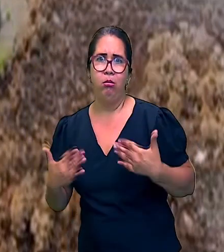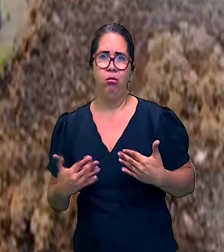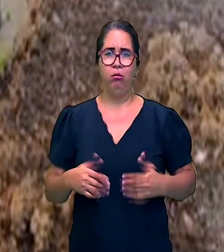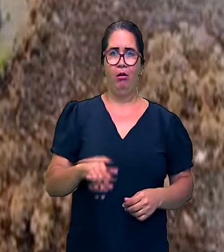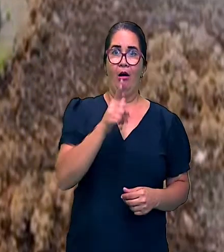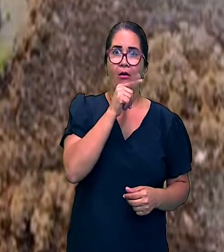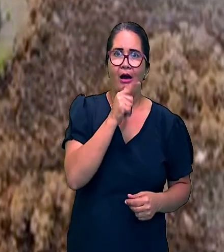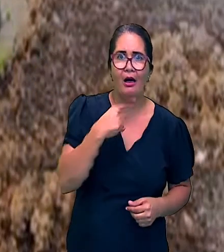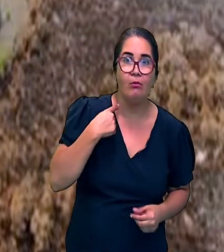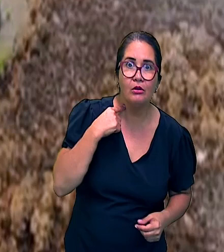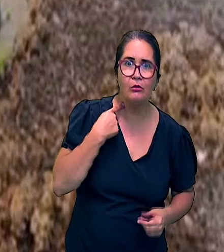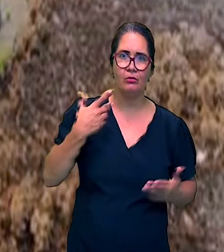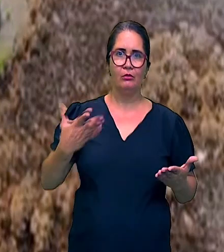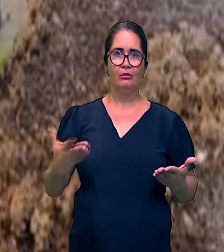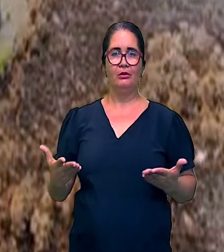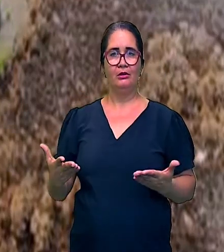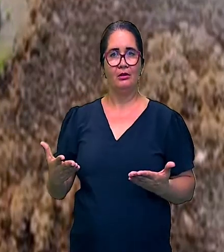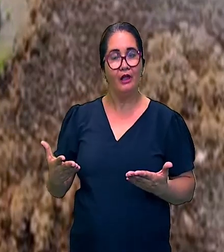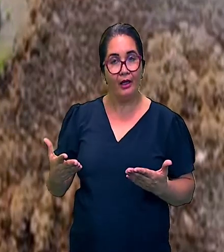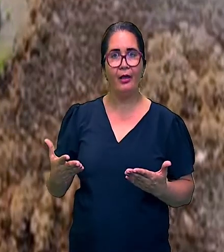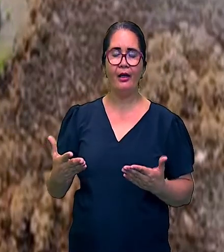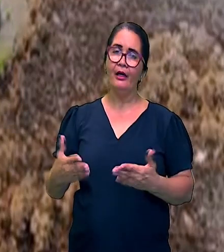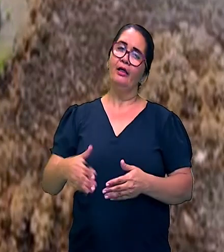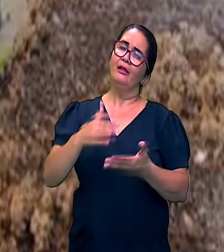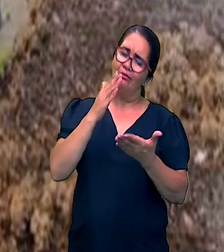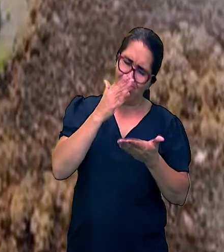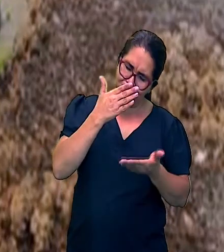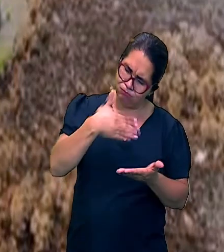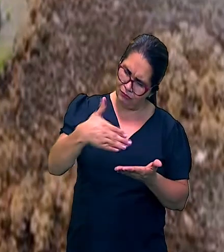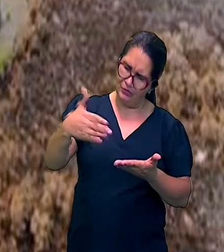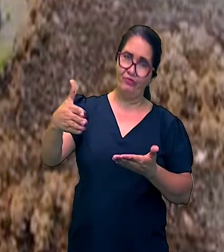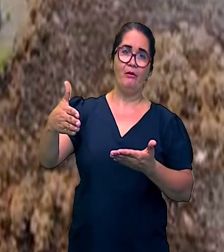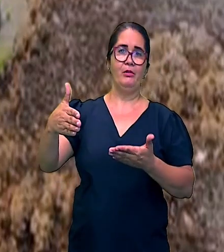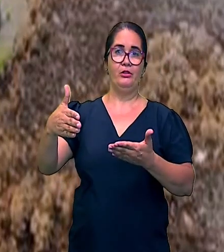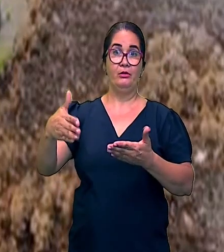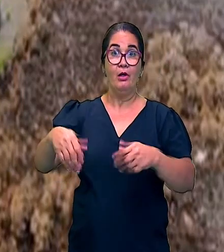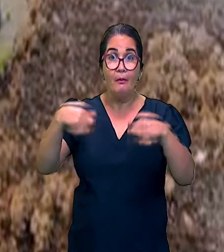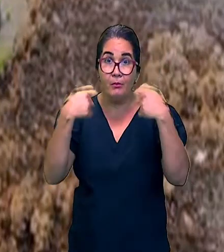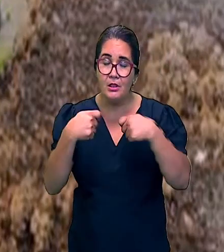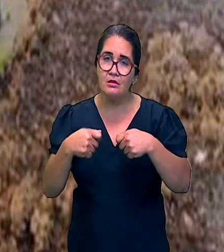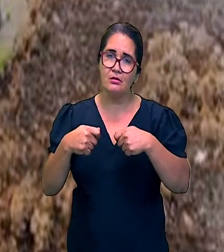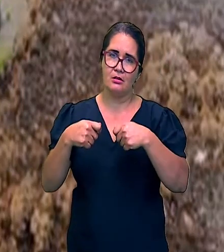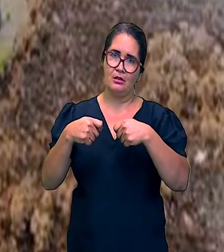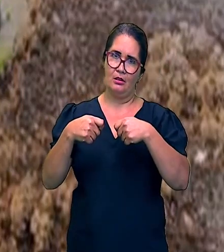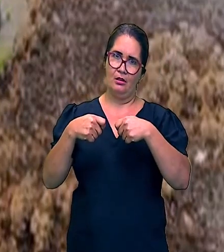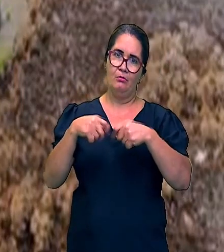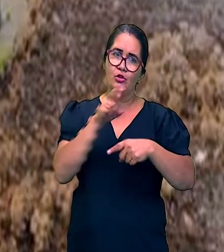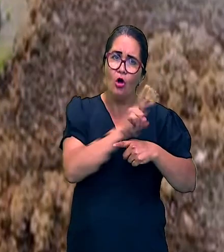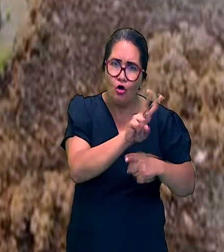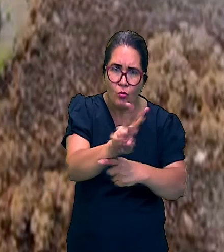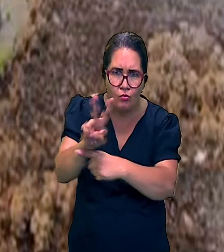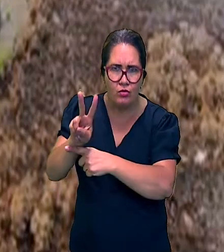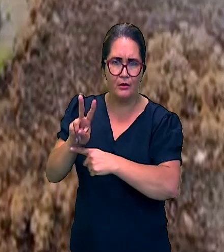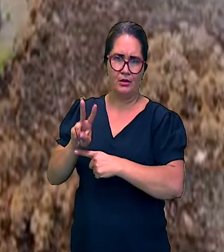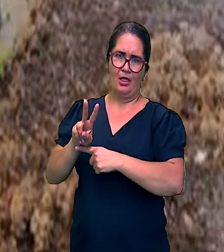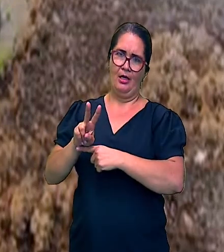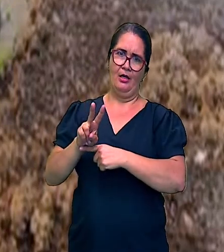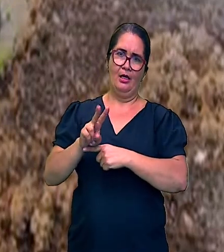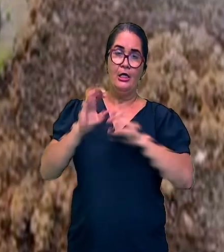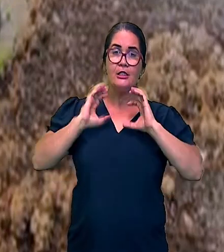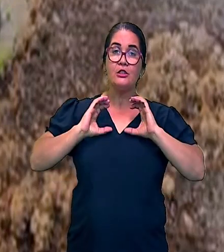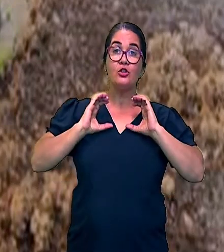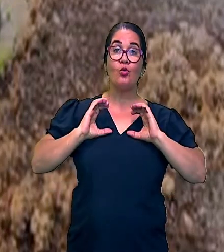assim sucessivamente. Então nós vamos ser seres críticos, cidadãos críticos e